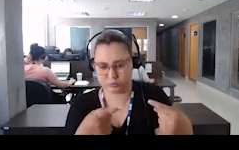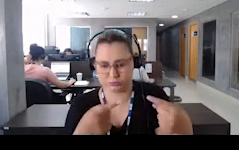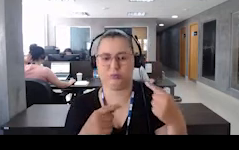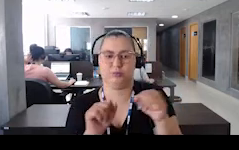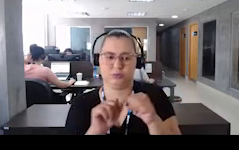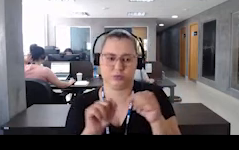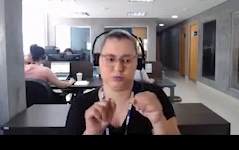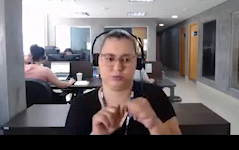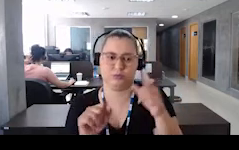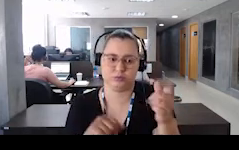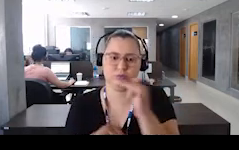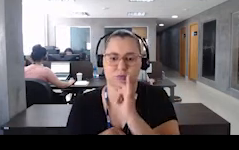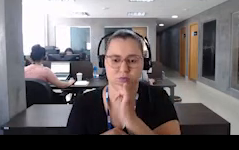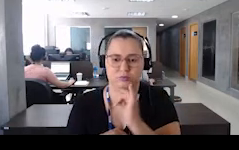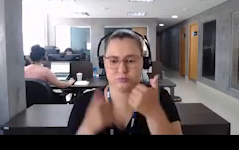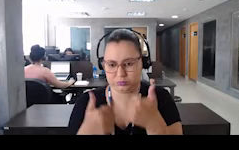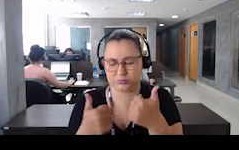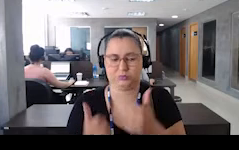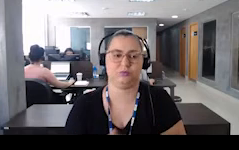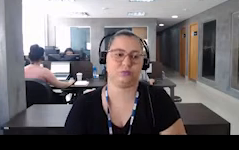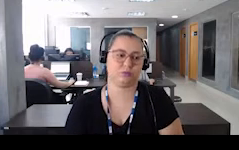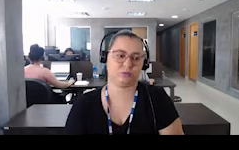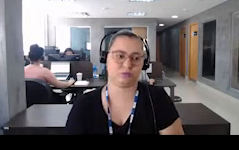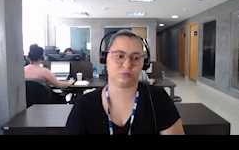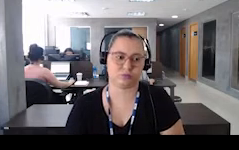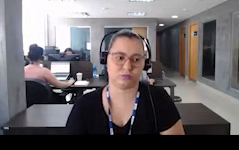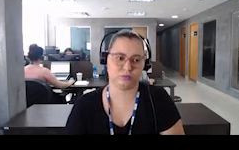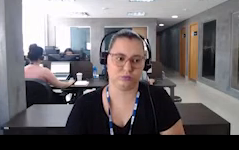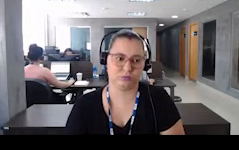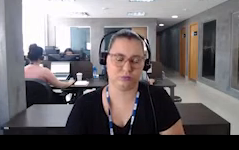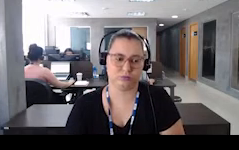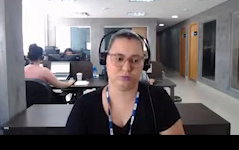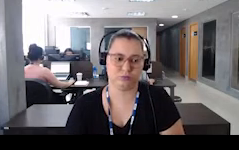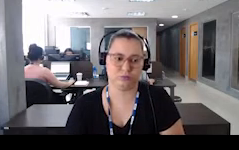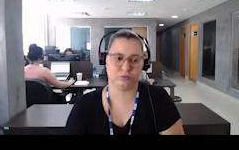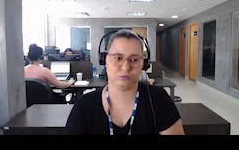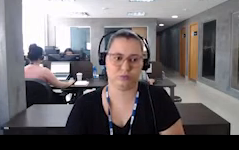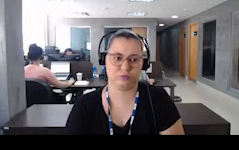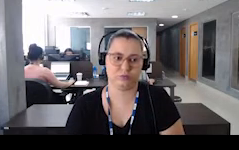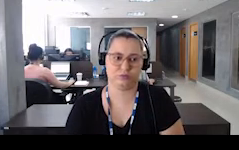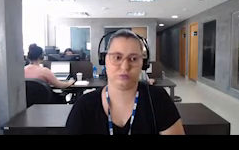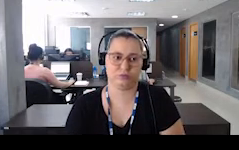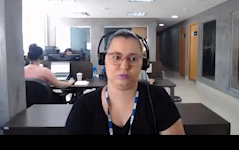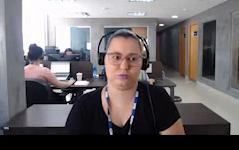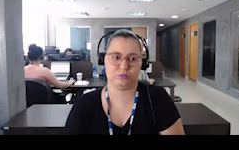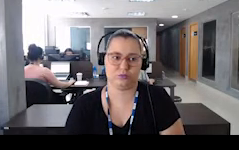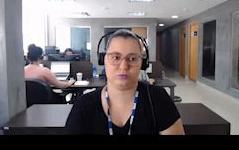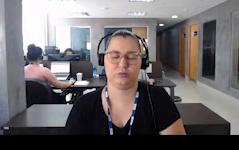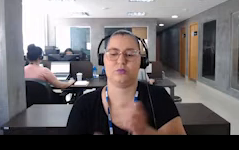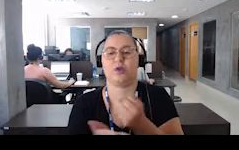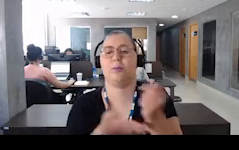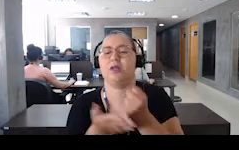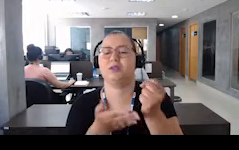aí para vocês. Então, eu fiz mais para critério de exemplo, tá bom? Então, o que mais que a gente viu? Então, a gente